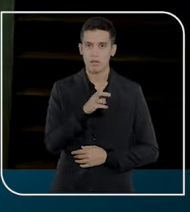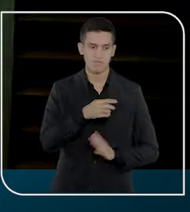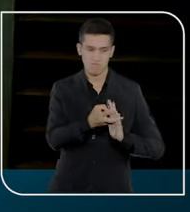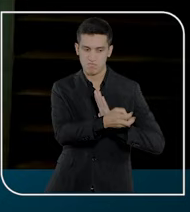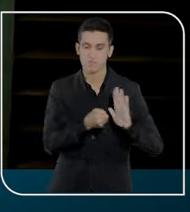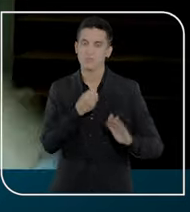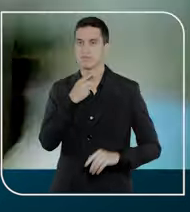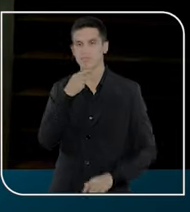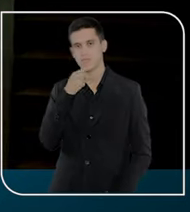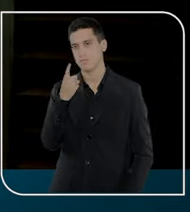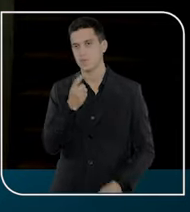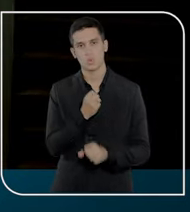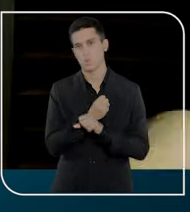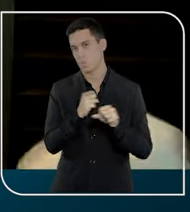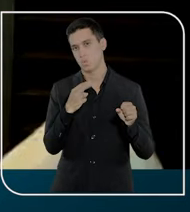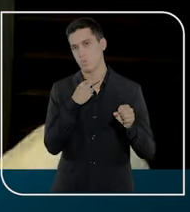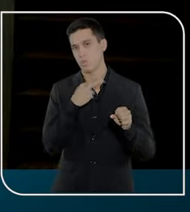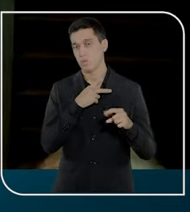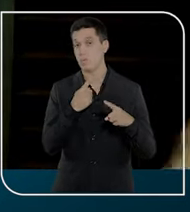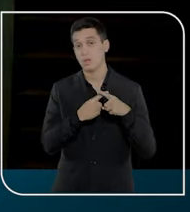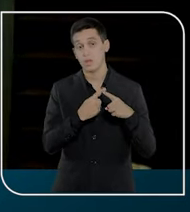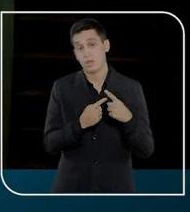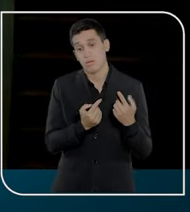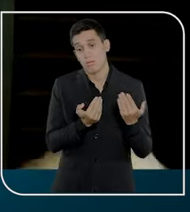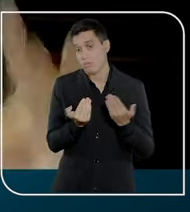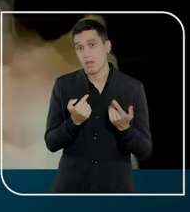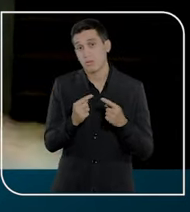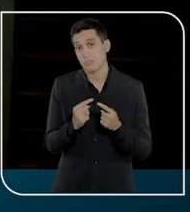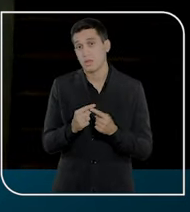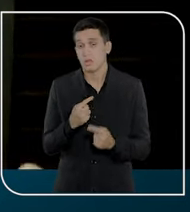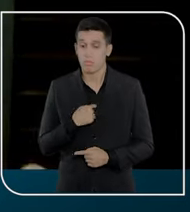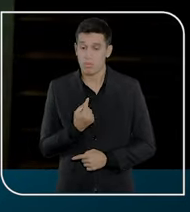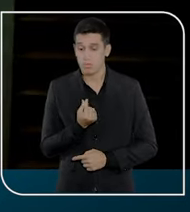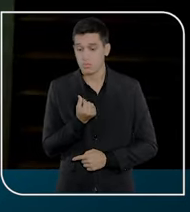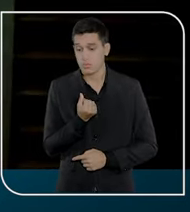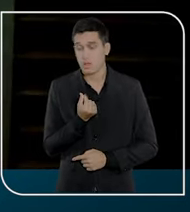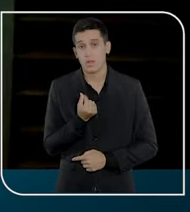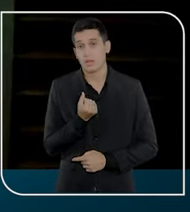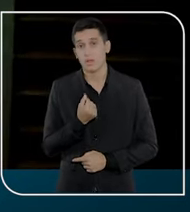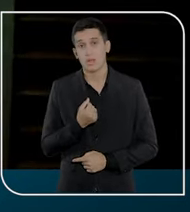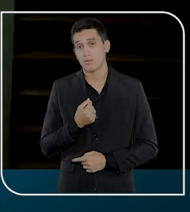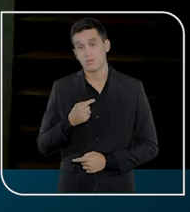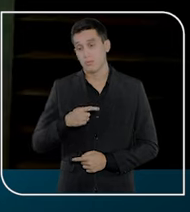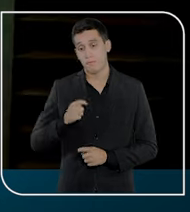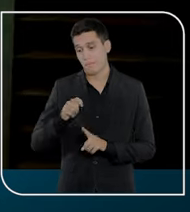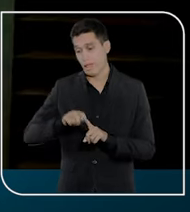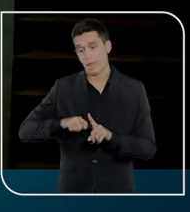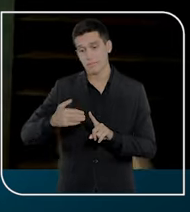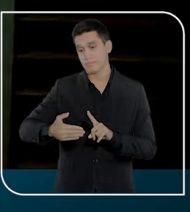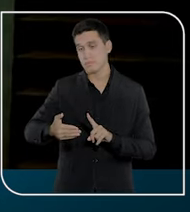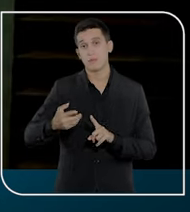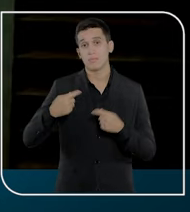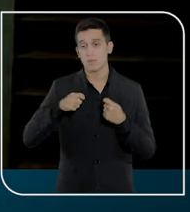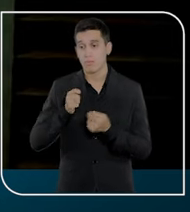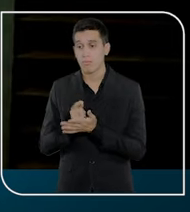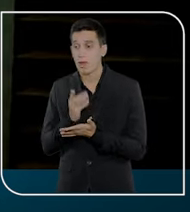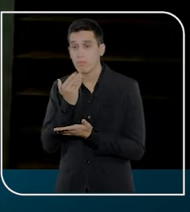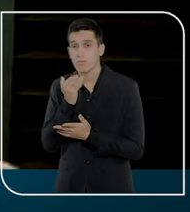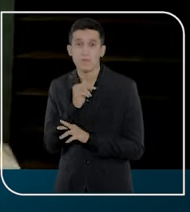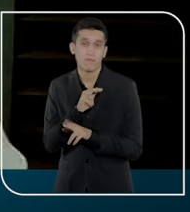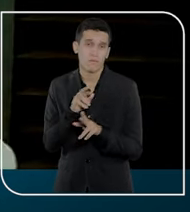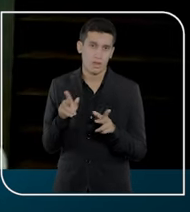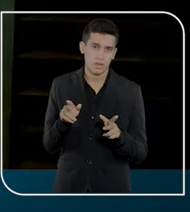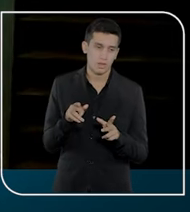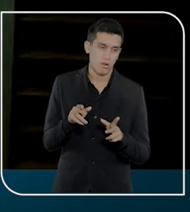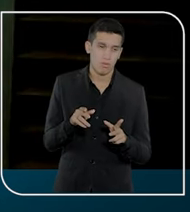equiparados ao seu salário ou a uma dívida ou a um crédito de caráter alimentar. E aí ele é impenhorável. E